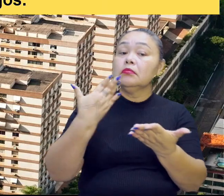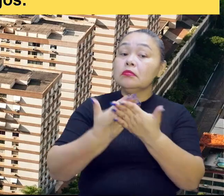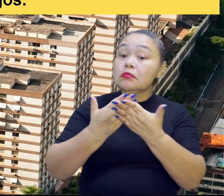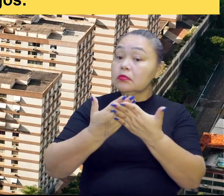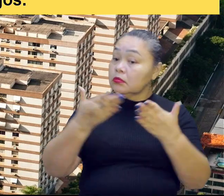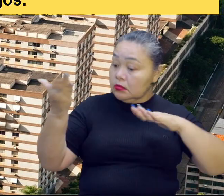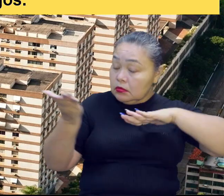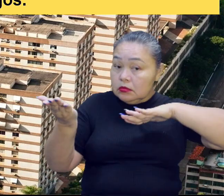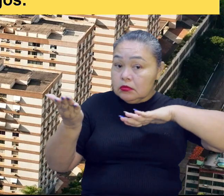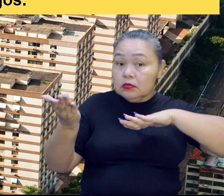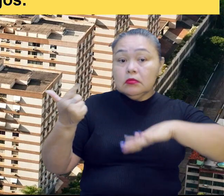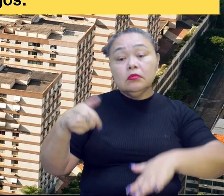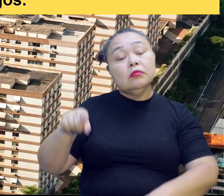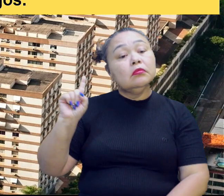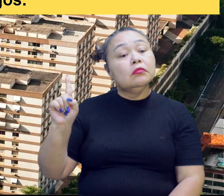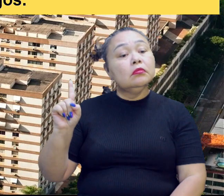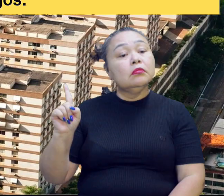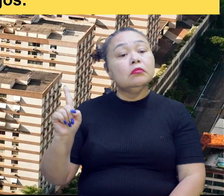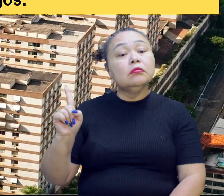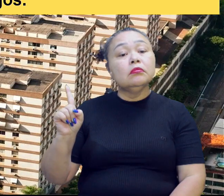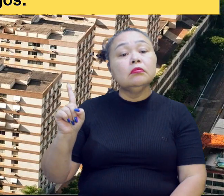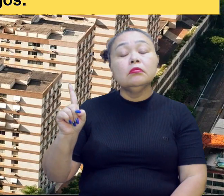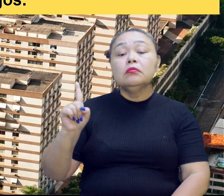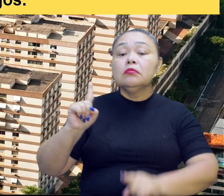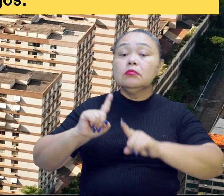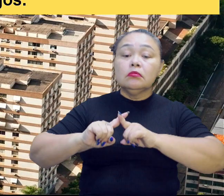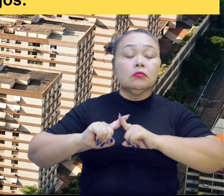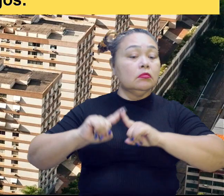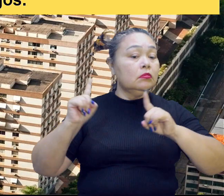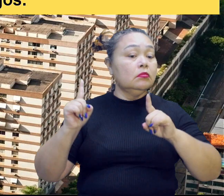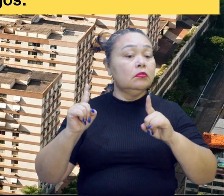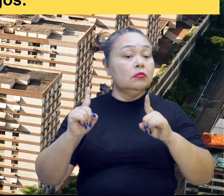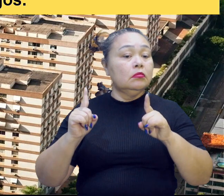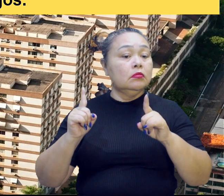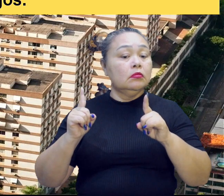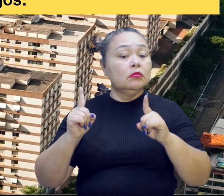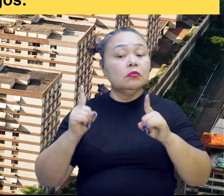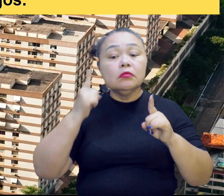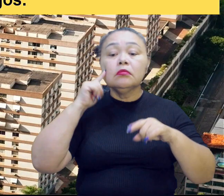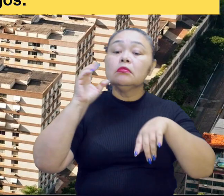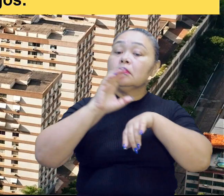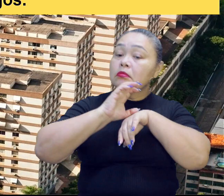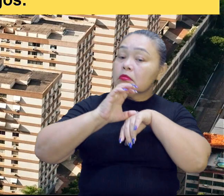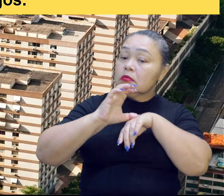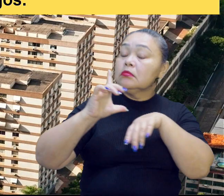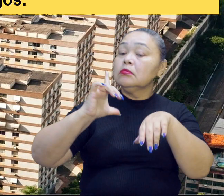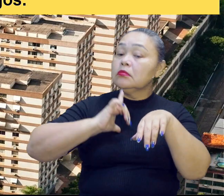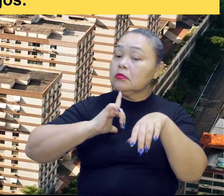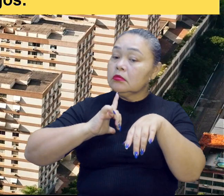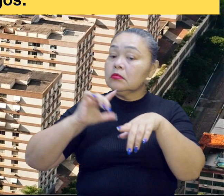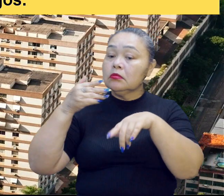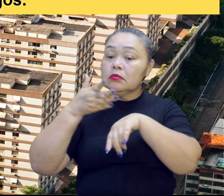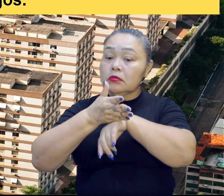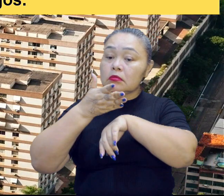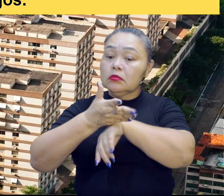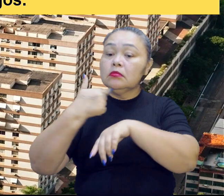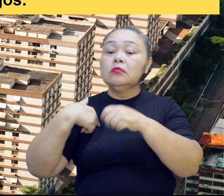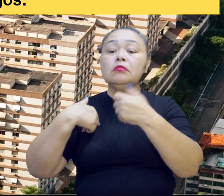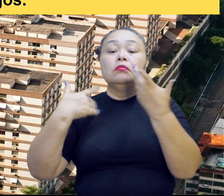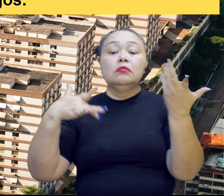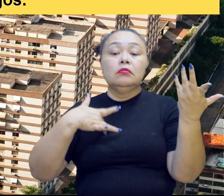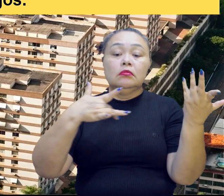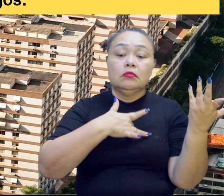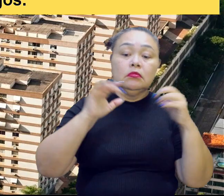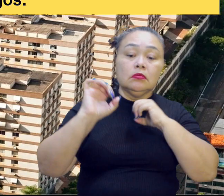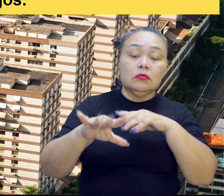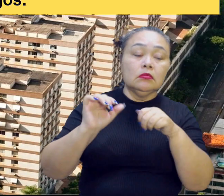Brasil contemporâneo, né? Então, apesar dessa Constituição garantir direitos a acesso à saúde,